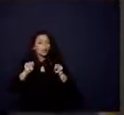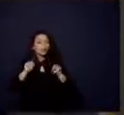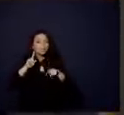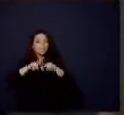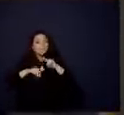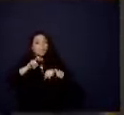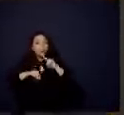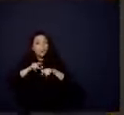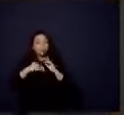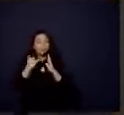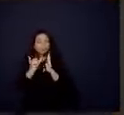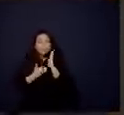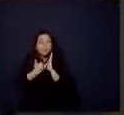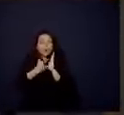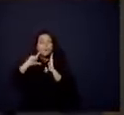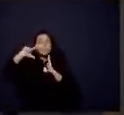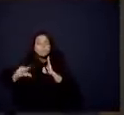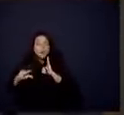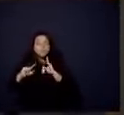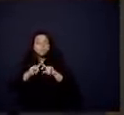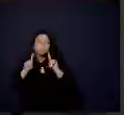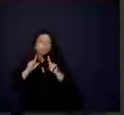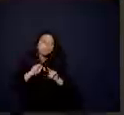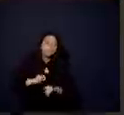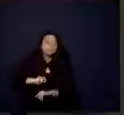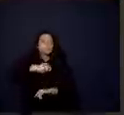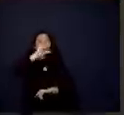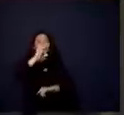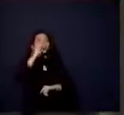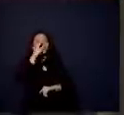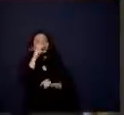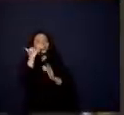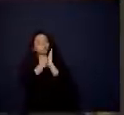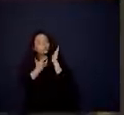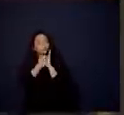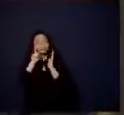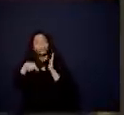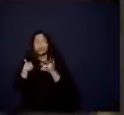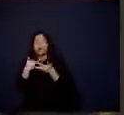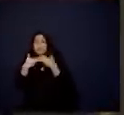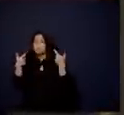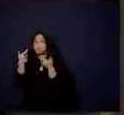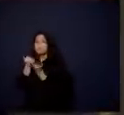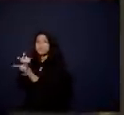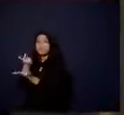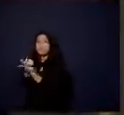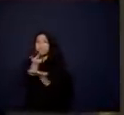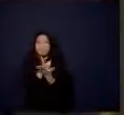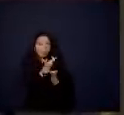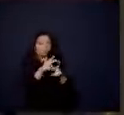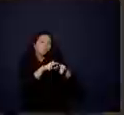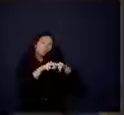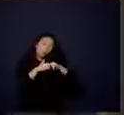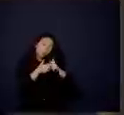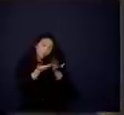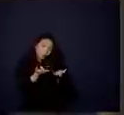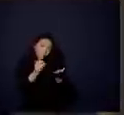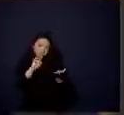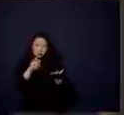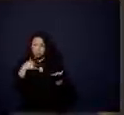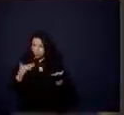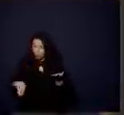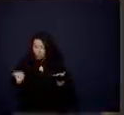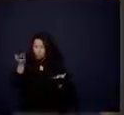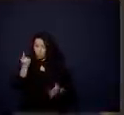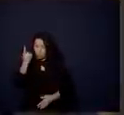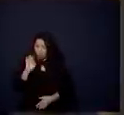que está mais baixa mais alta mas de poder fixar líquido básica do Imposto é um imposto sobre consumo e portanto se você sobe ali que tem um